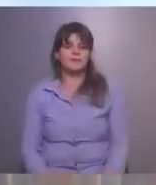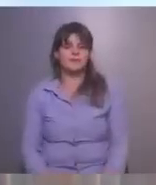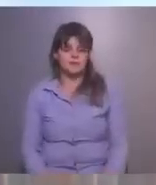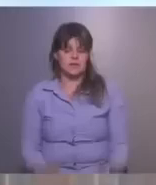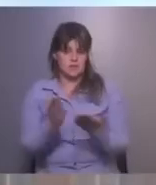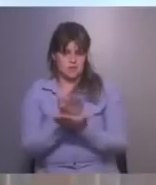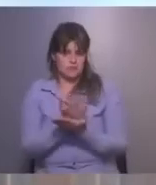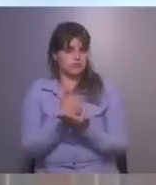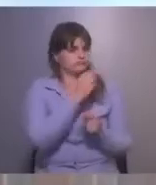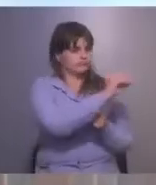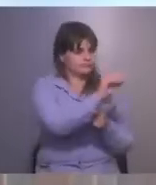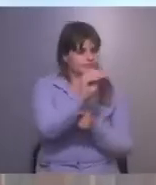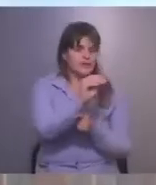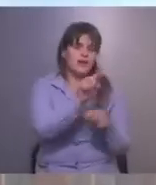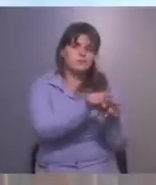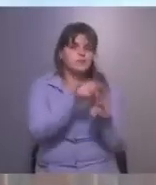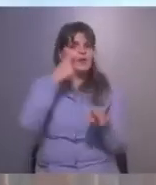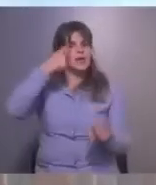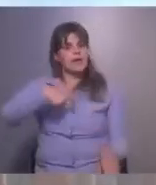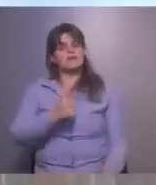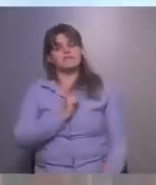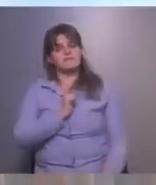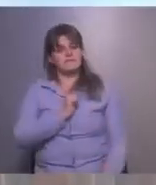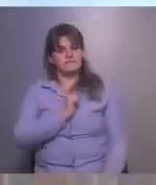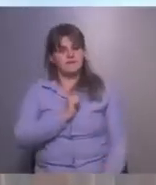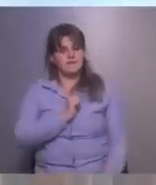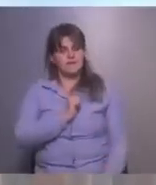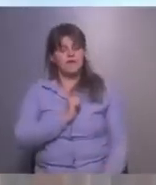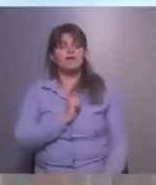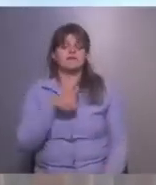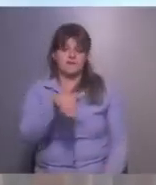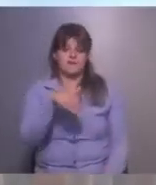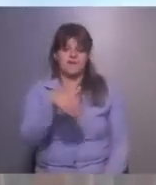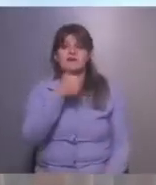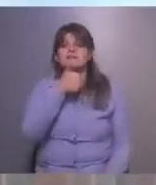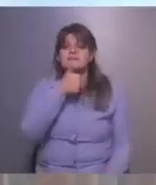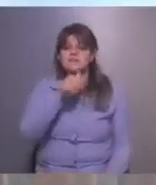daré es mi carne para la vida del mundo.